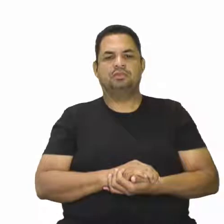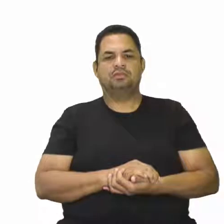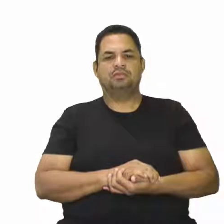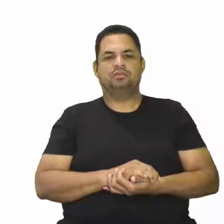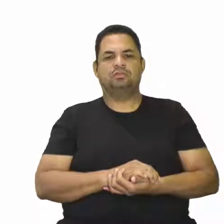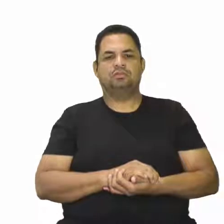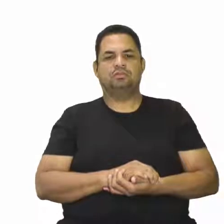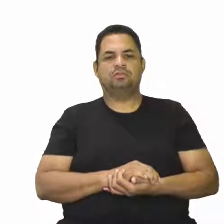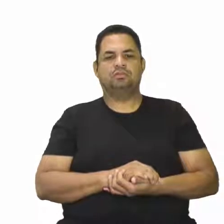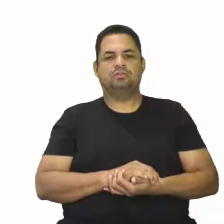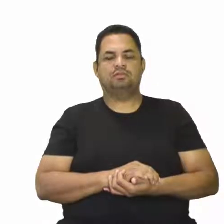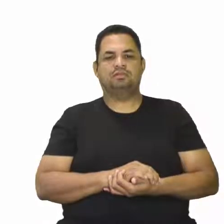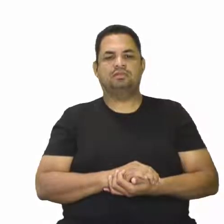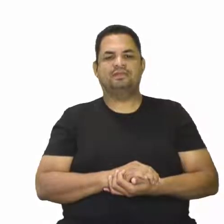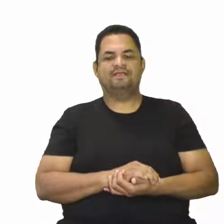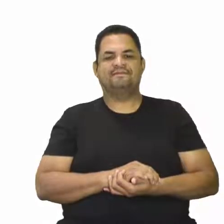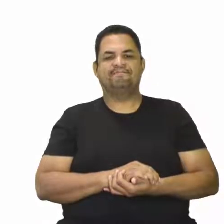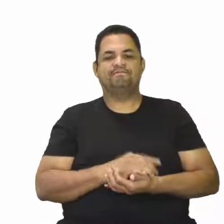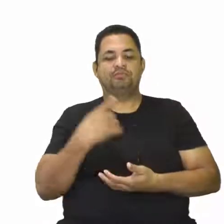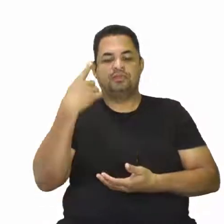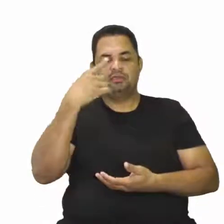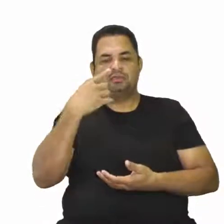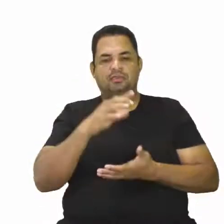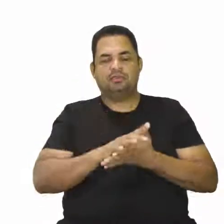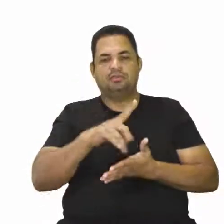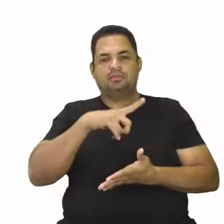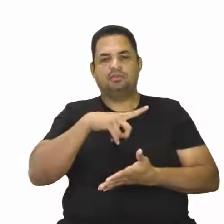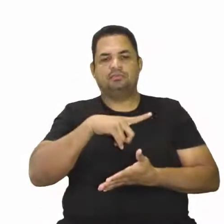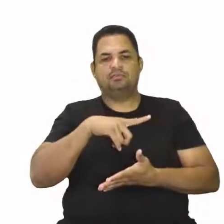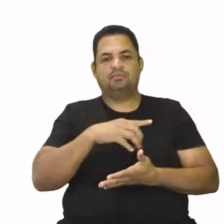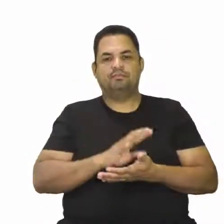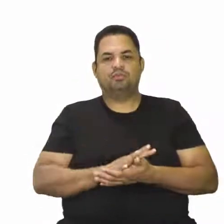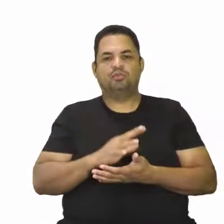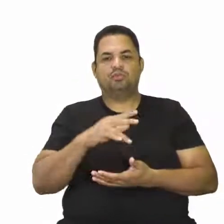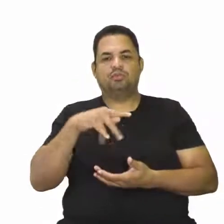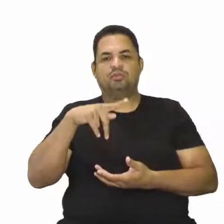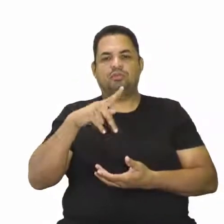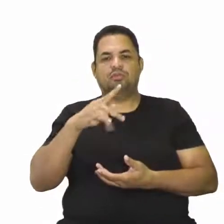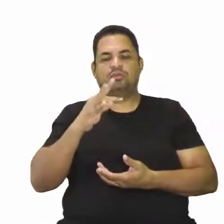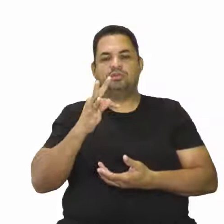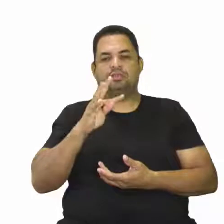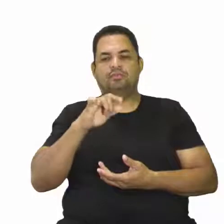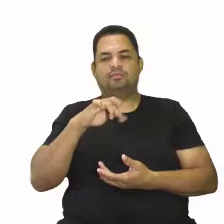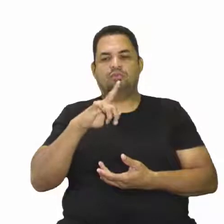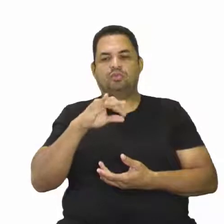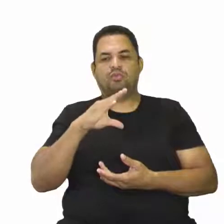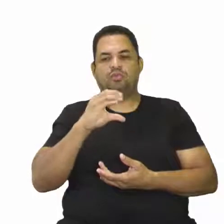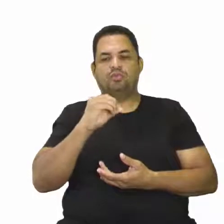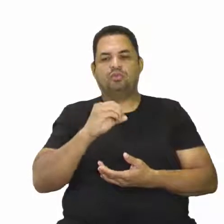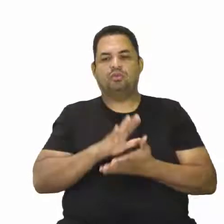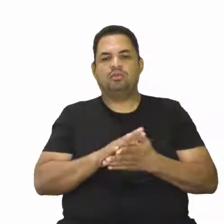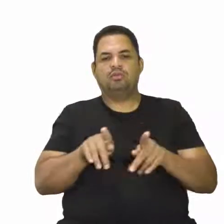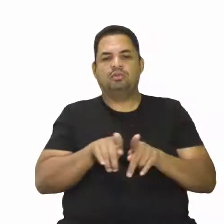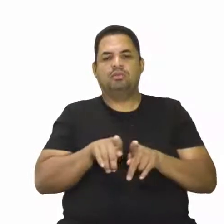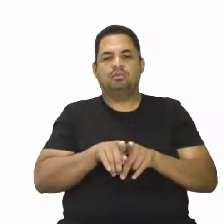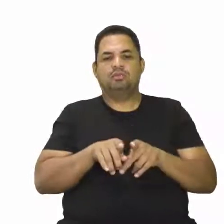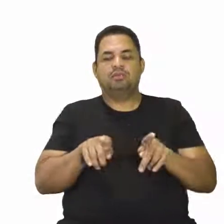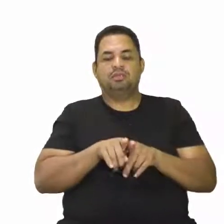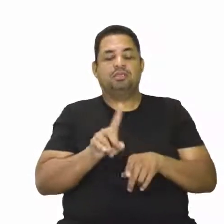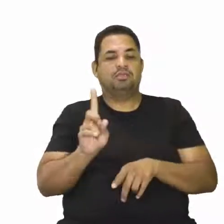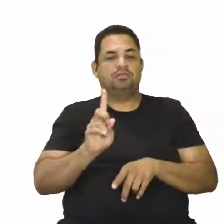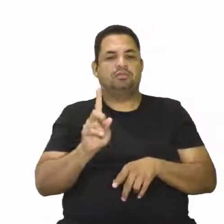ou do espanhol, porque em espanhol nós temos tampouco, que seria também